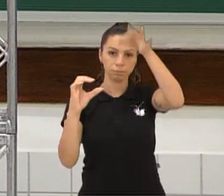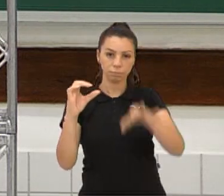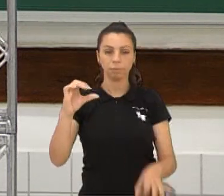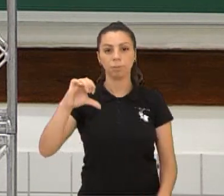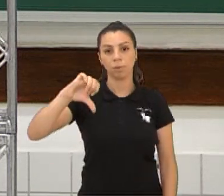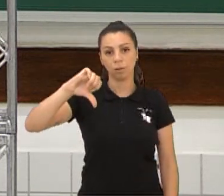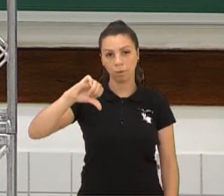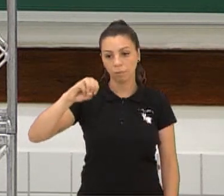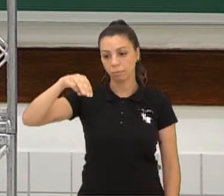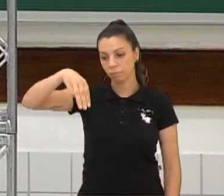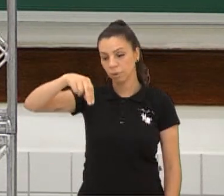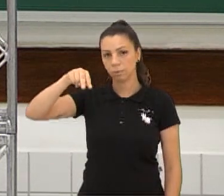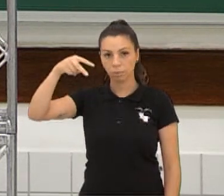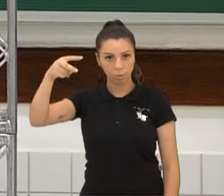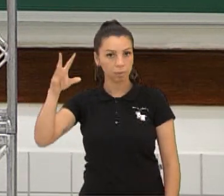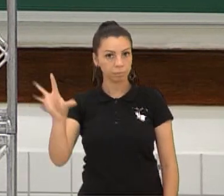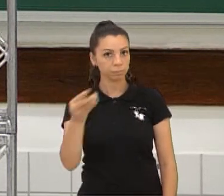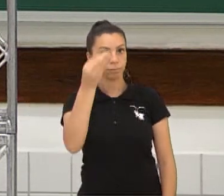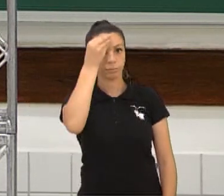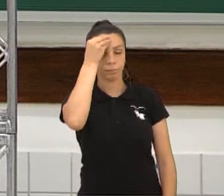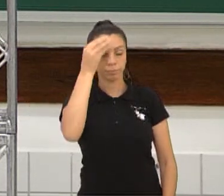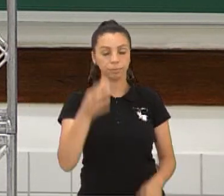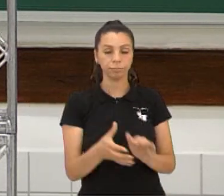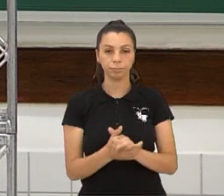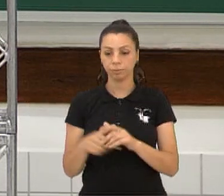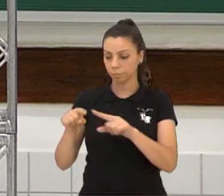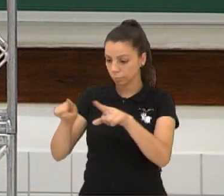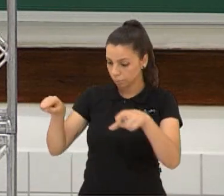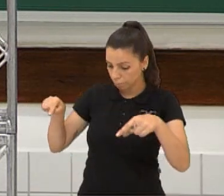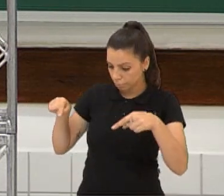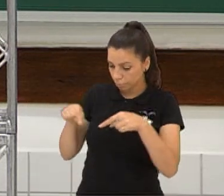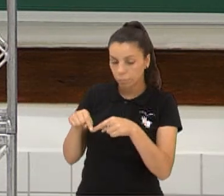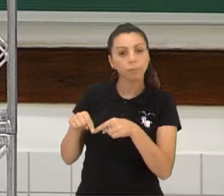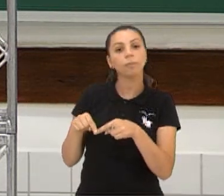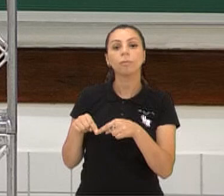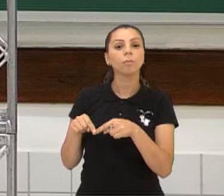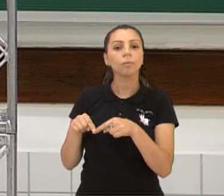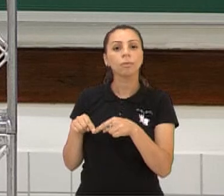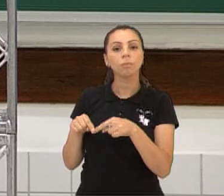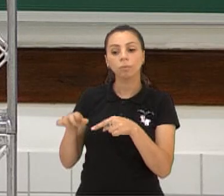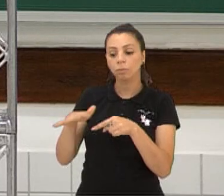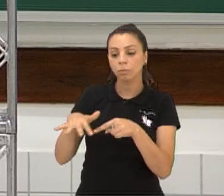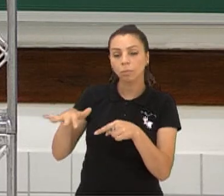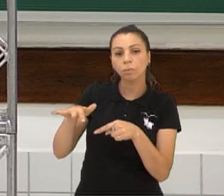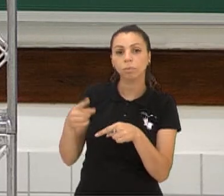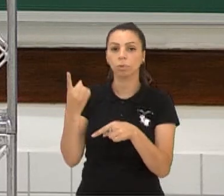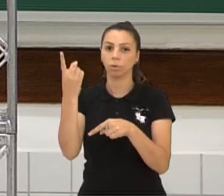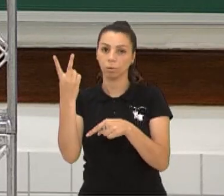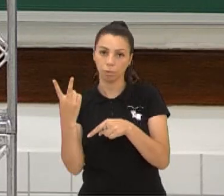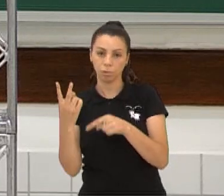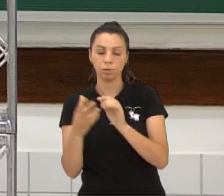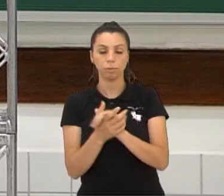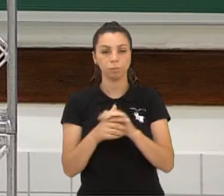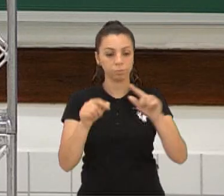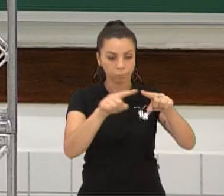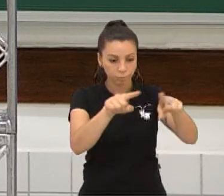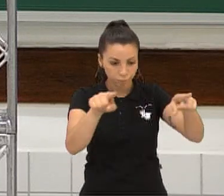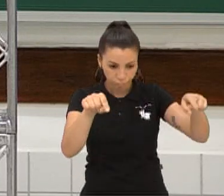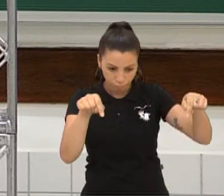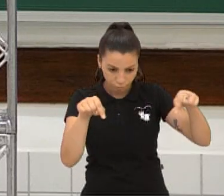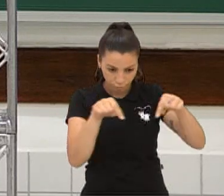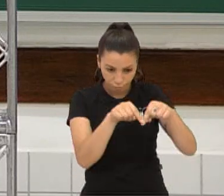quadrados. Ah, vamos guardando aí. A área do quarto 1 tinha dado quanto? 12. A área do quarto